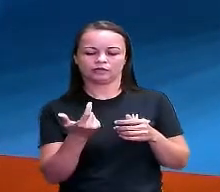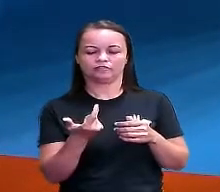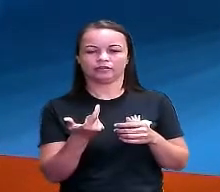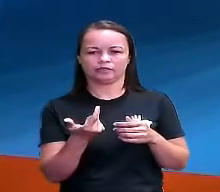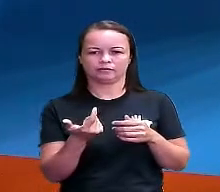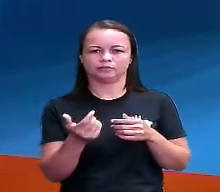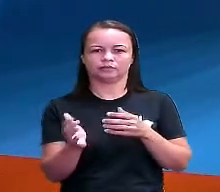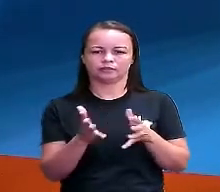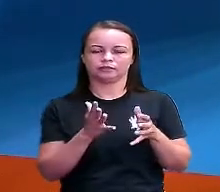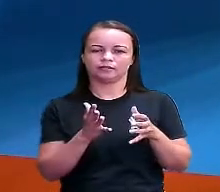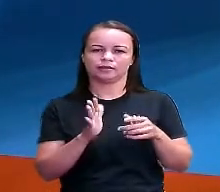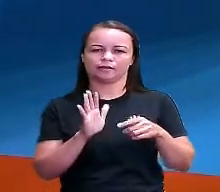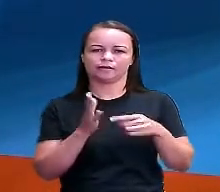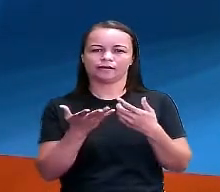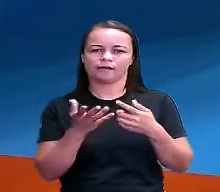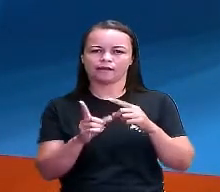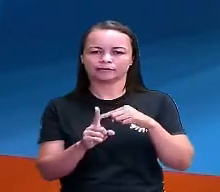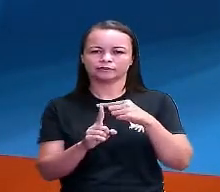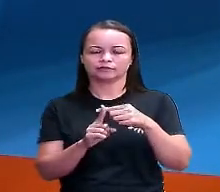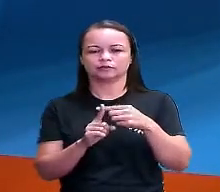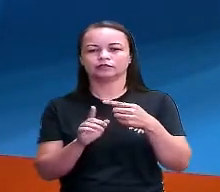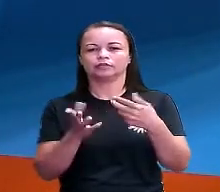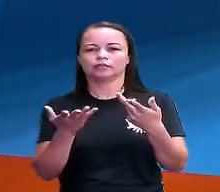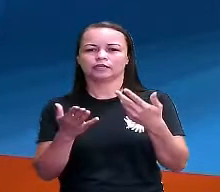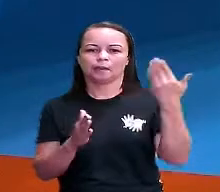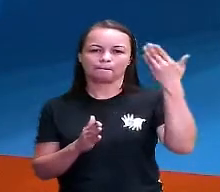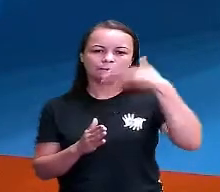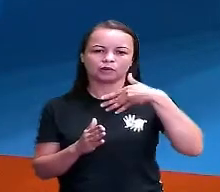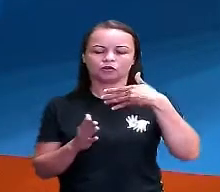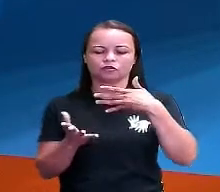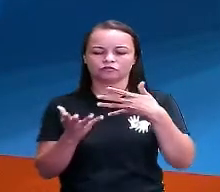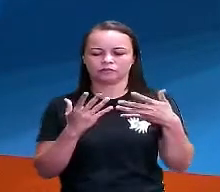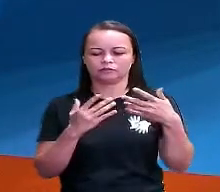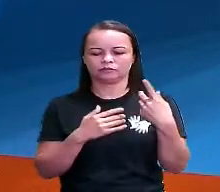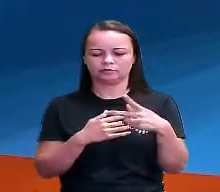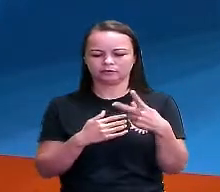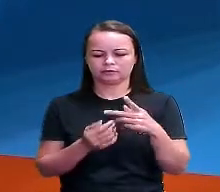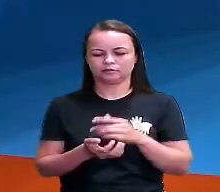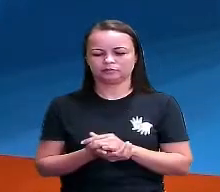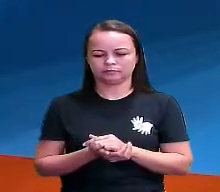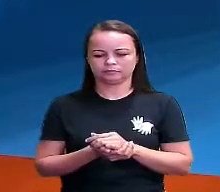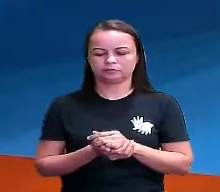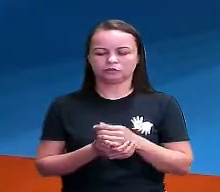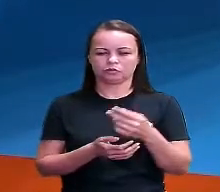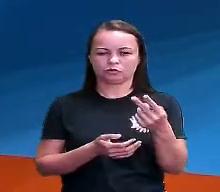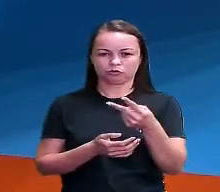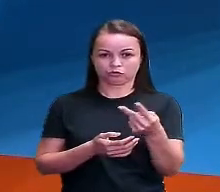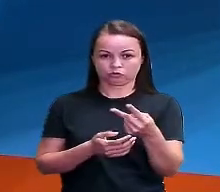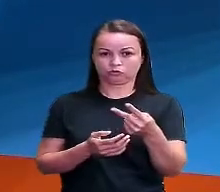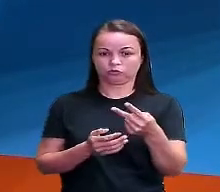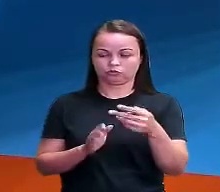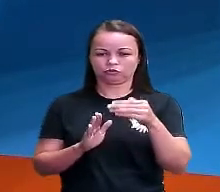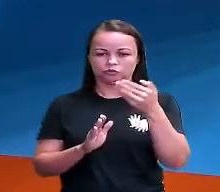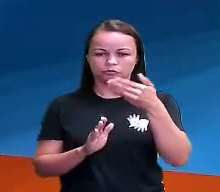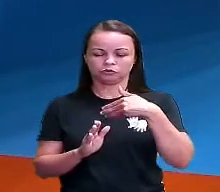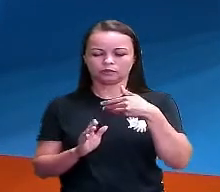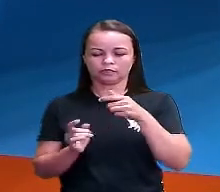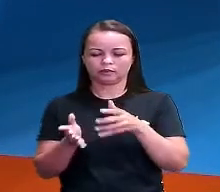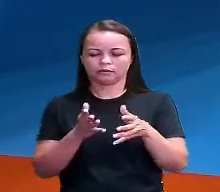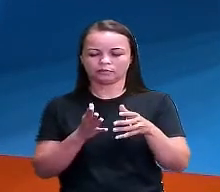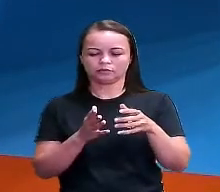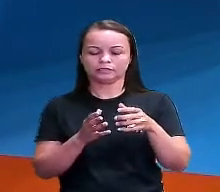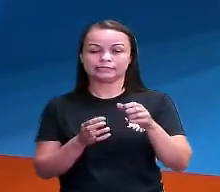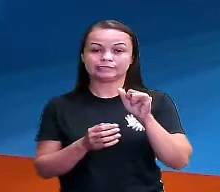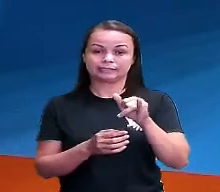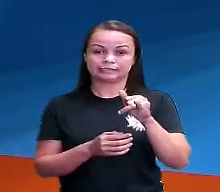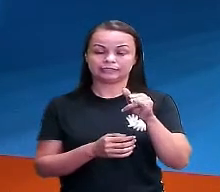a adição, que a gente chama de prova da subtração. Então, eu pego esses dois últimos termos e somo. Se aqui